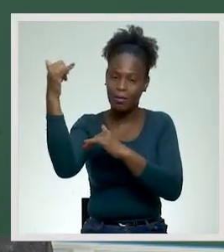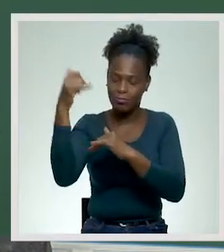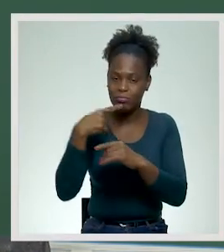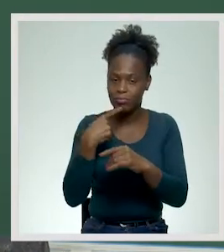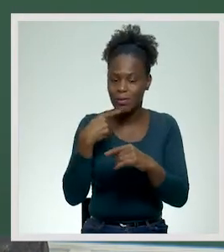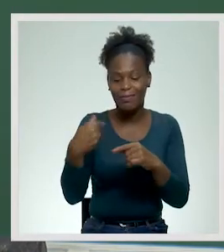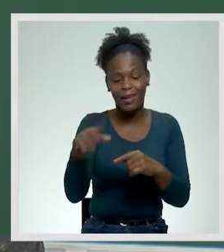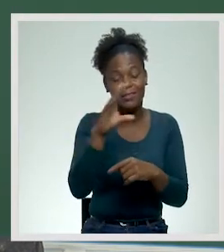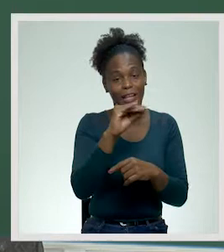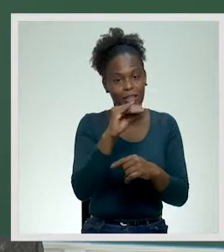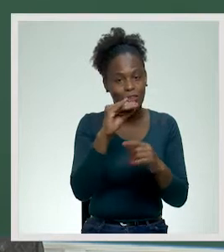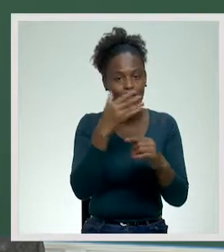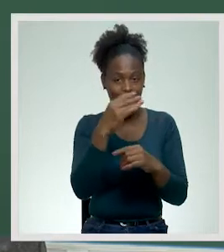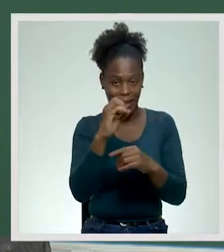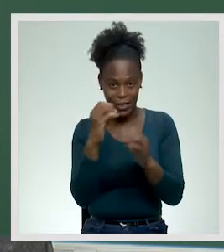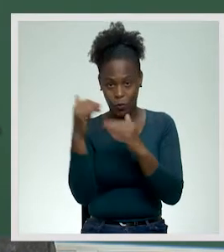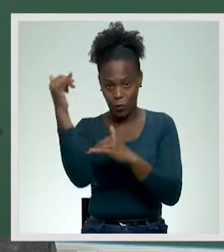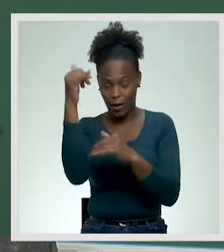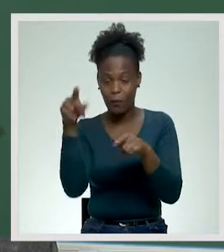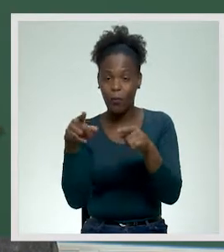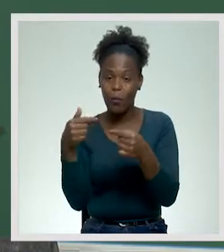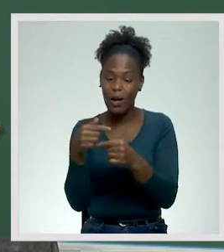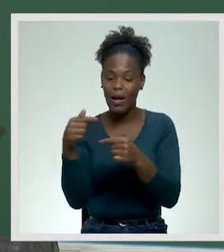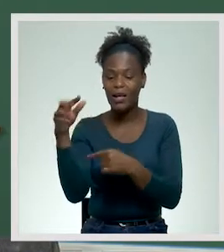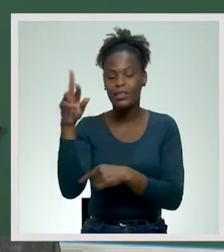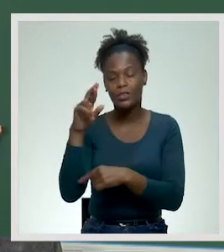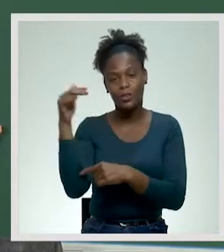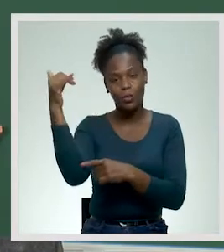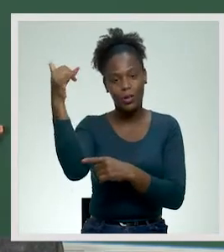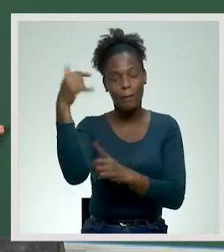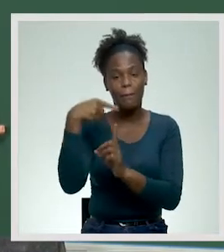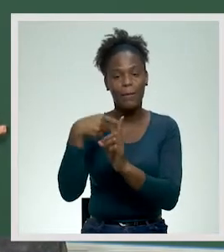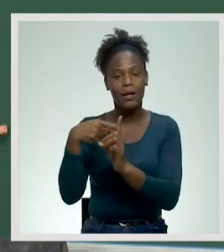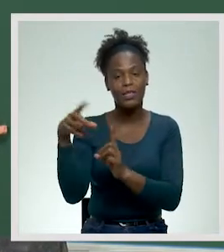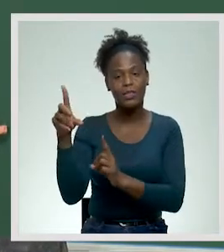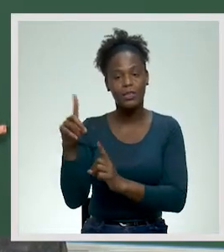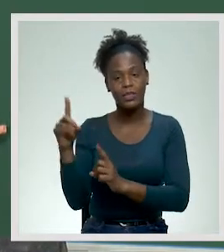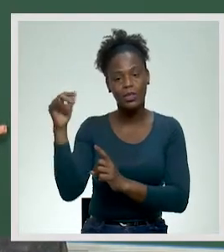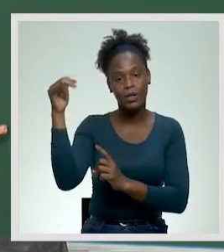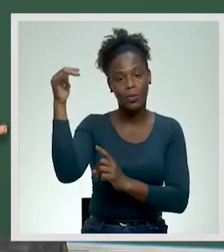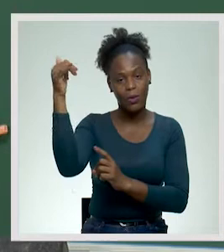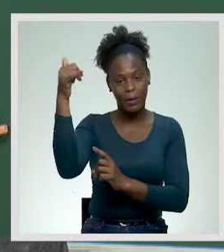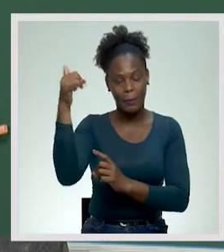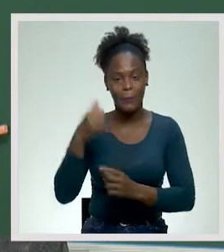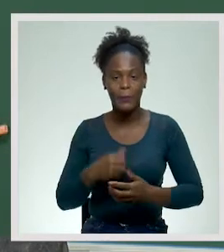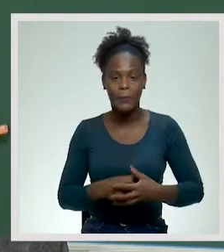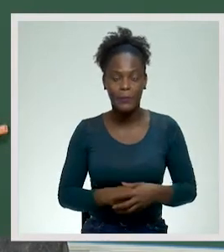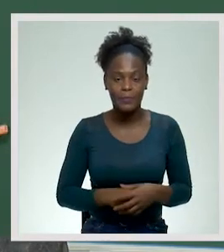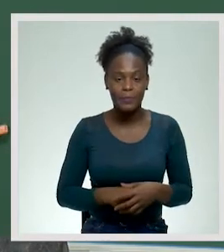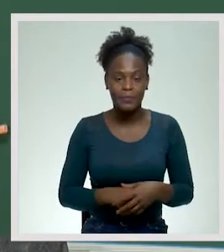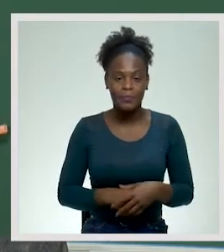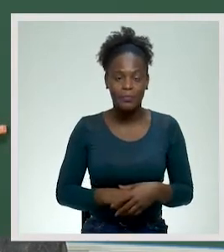temos 10 ao quadrado é igual a x ao quadrado mais 6 ao quadrado.